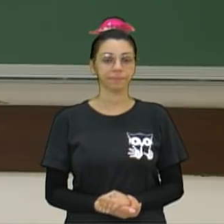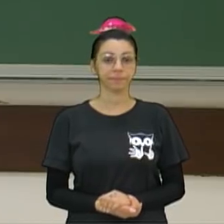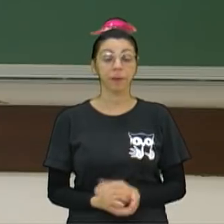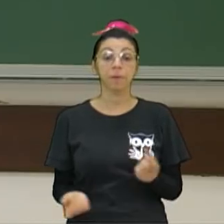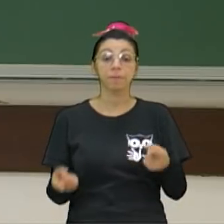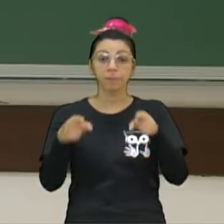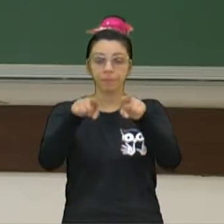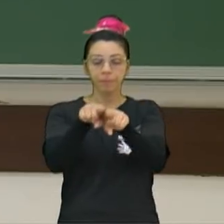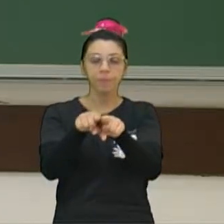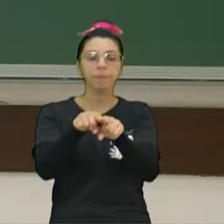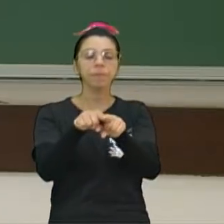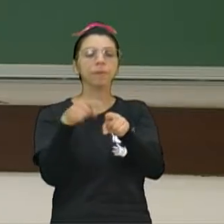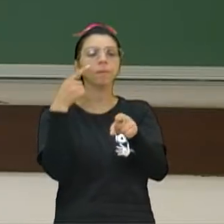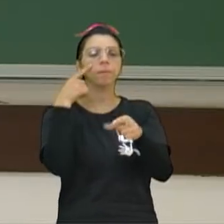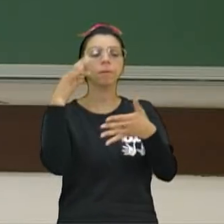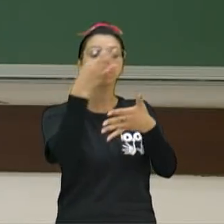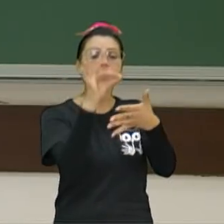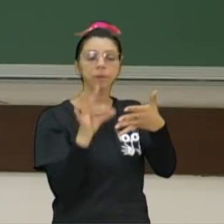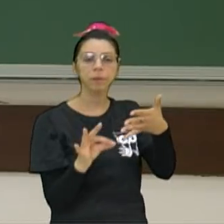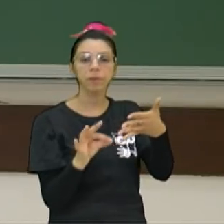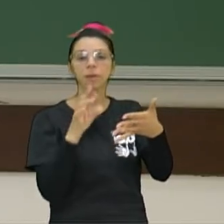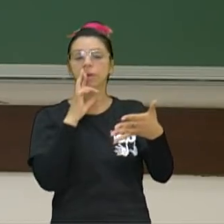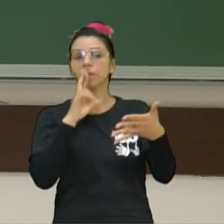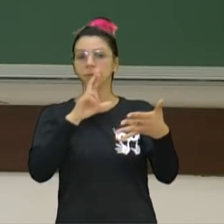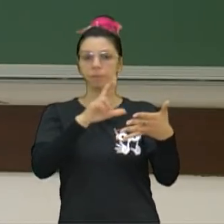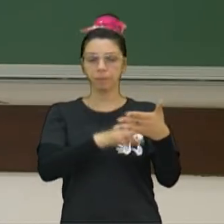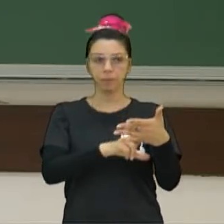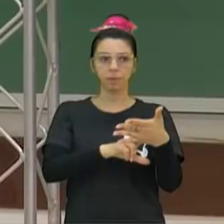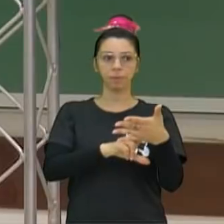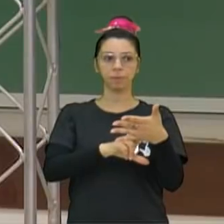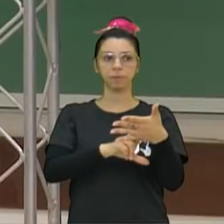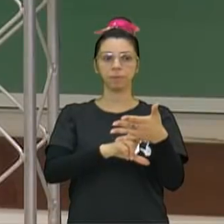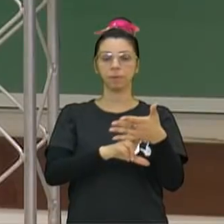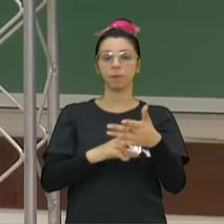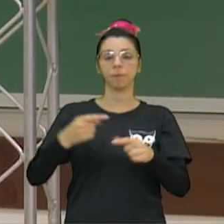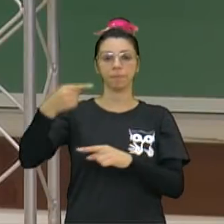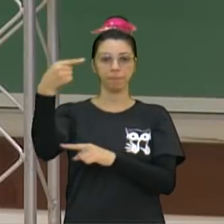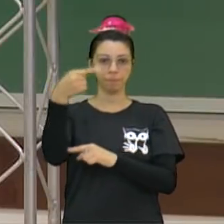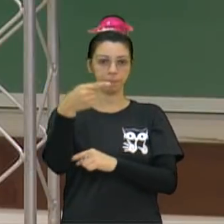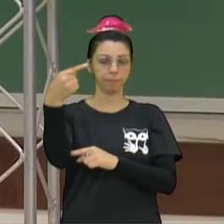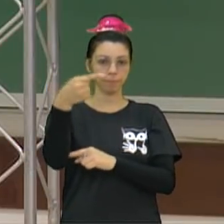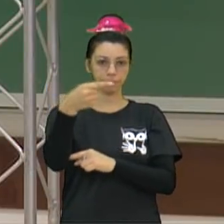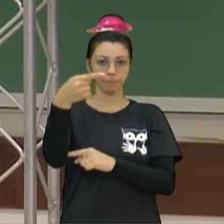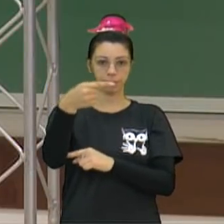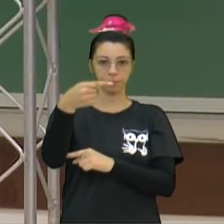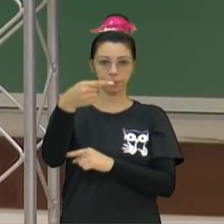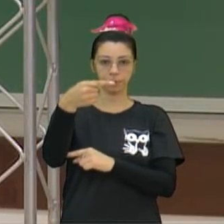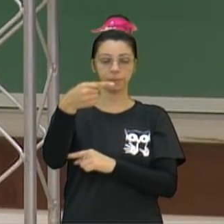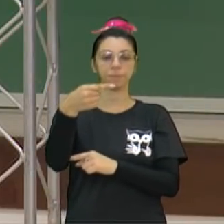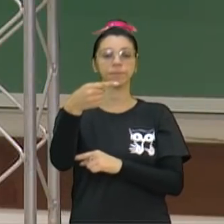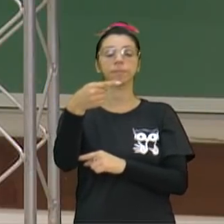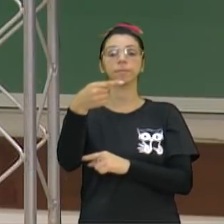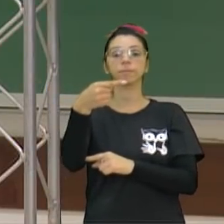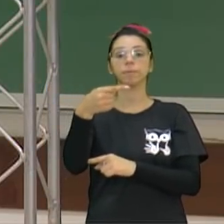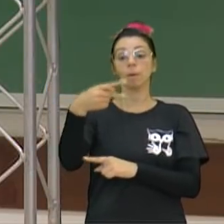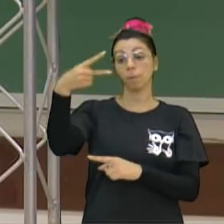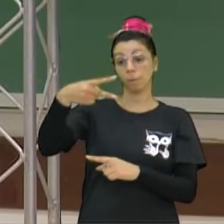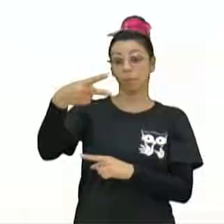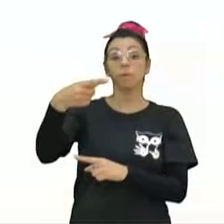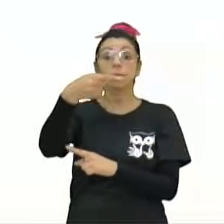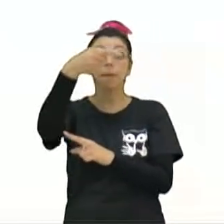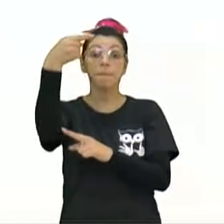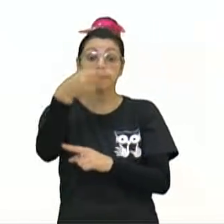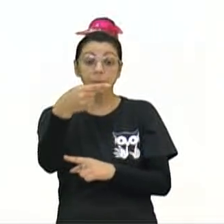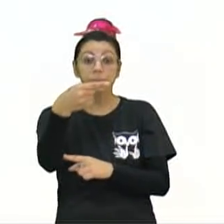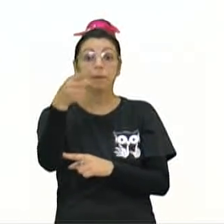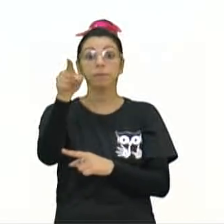Voltando então, verificando aqui que quem marcou a proposta da alternativa primeira, né, não é por letra, eram só duas alternativas, mas quem